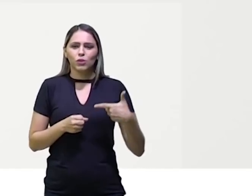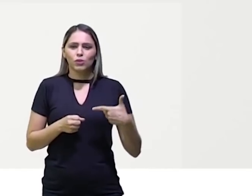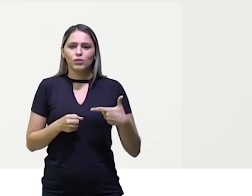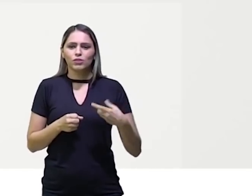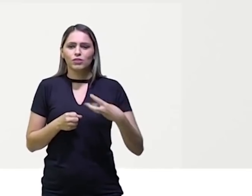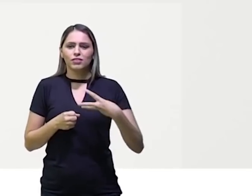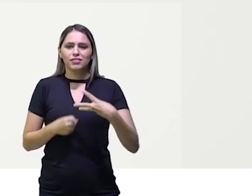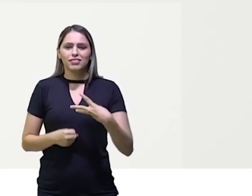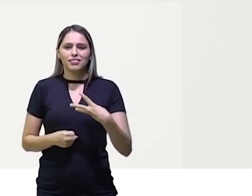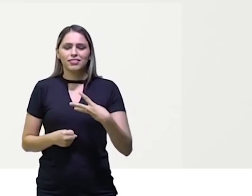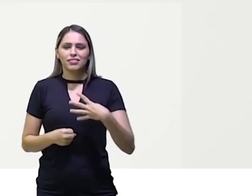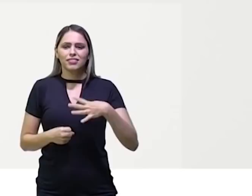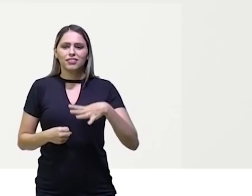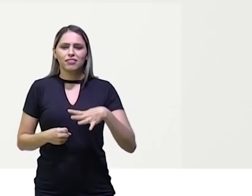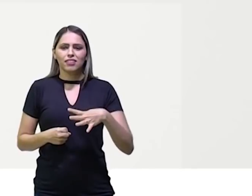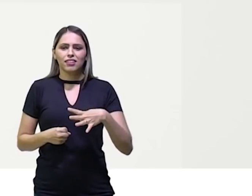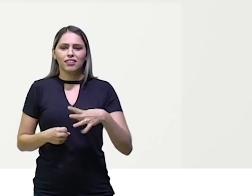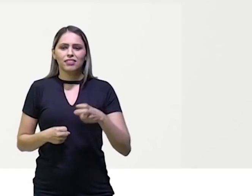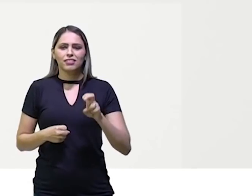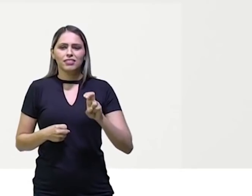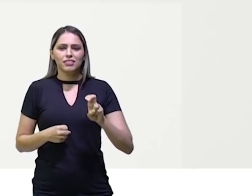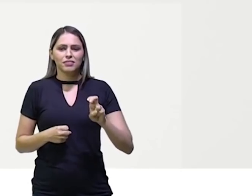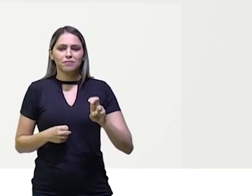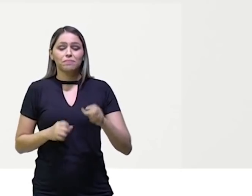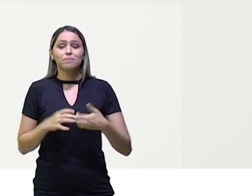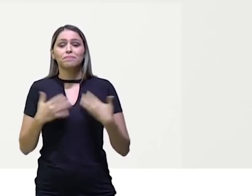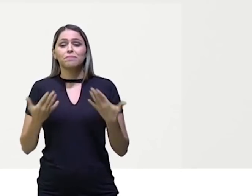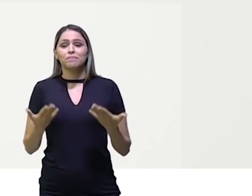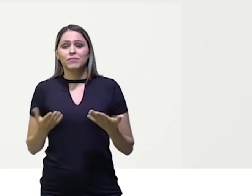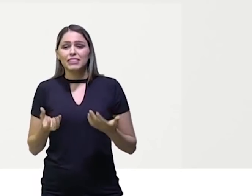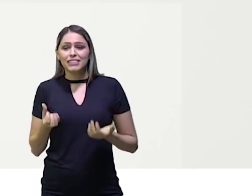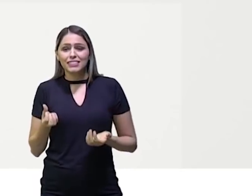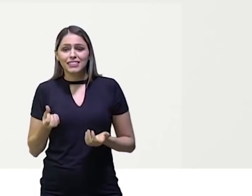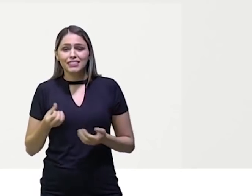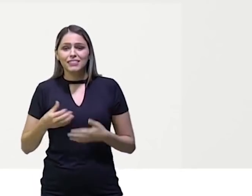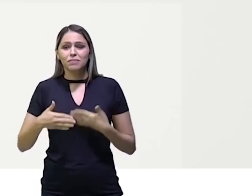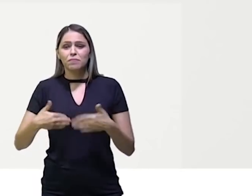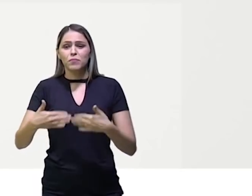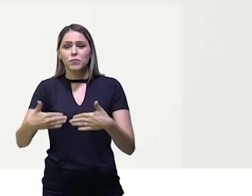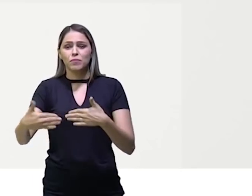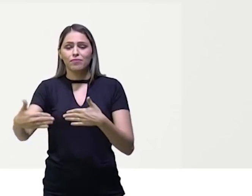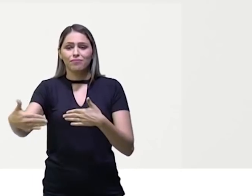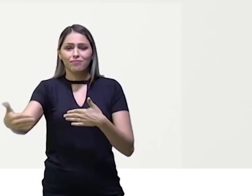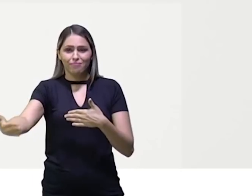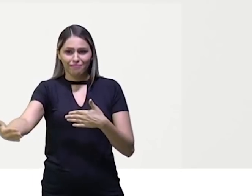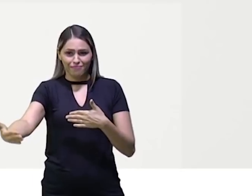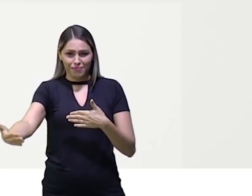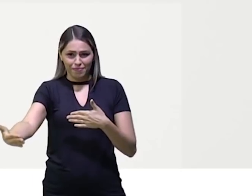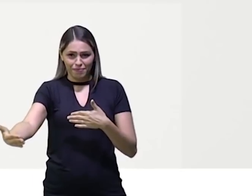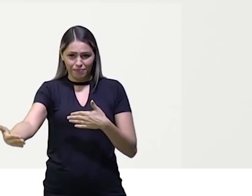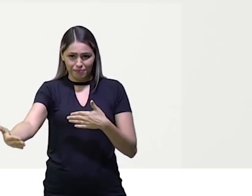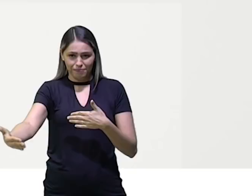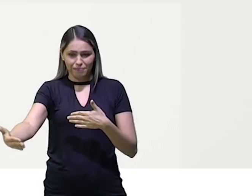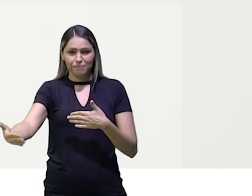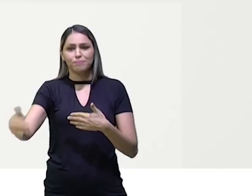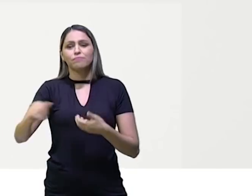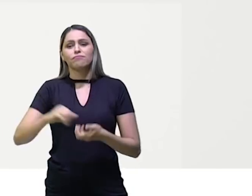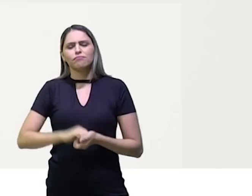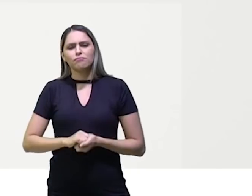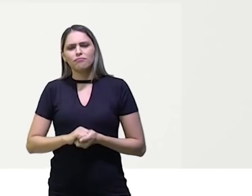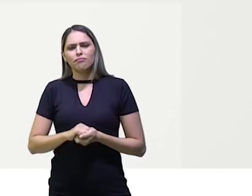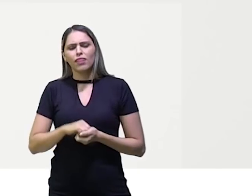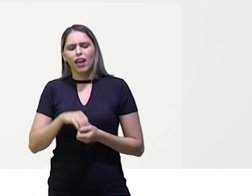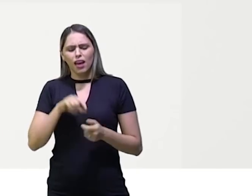3, 4, 5, 6 e assim sucessivamente.